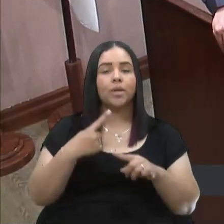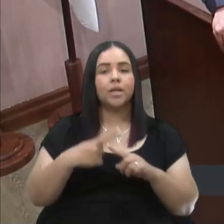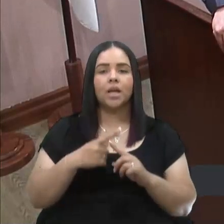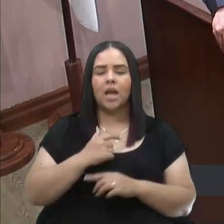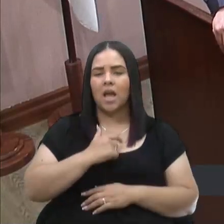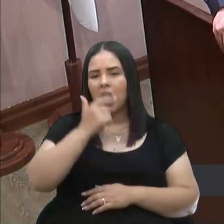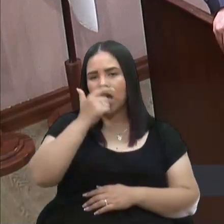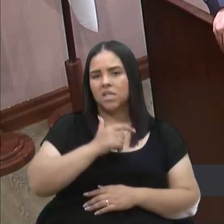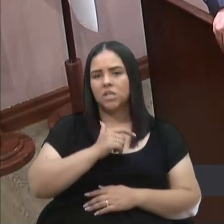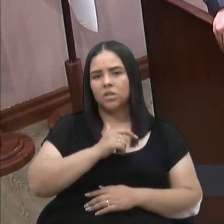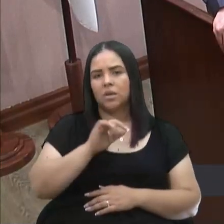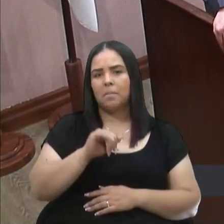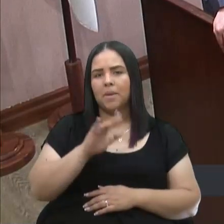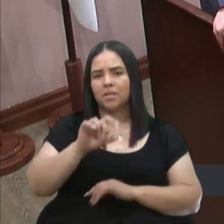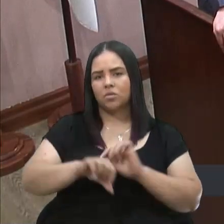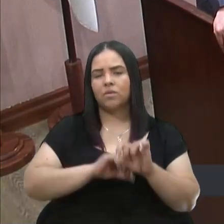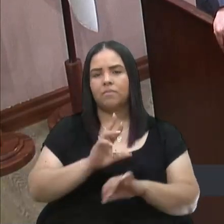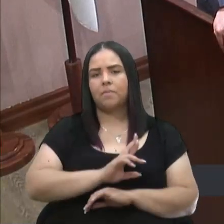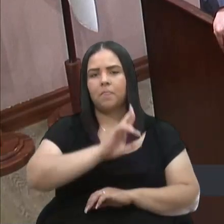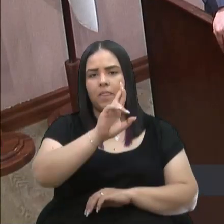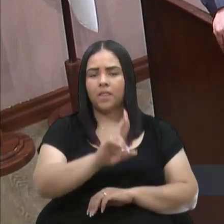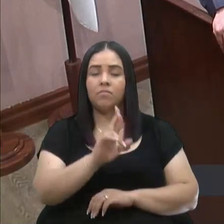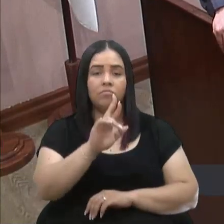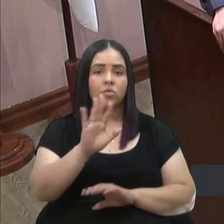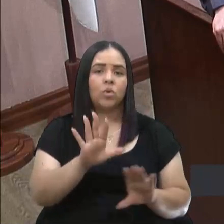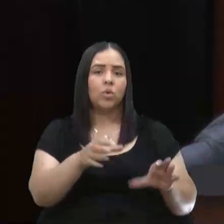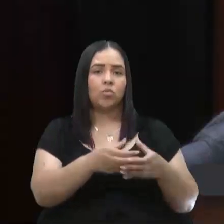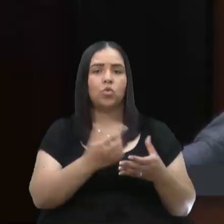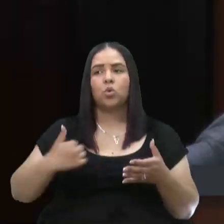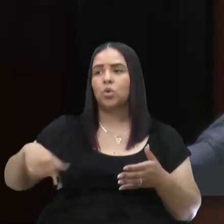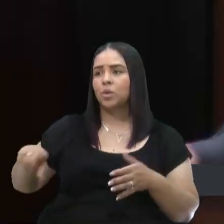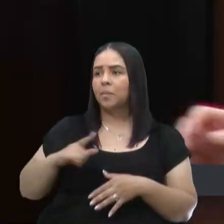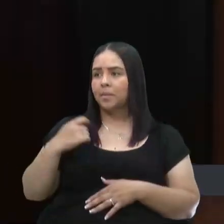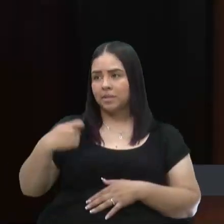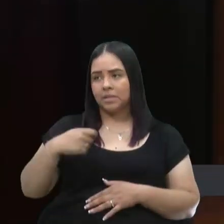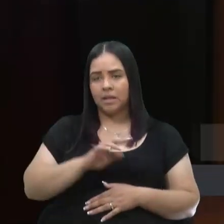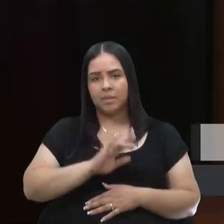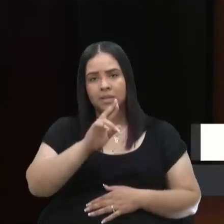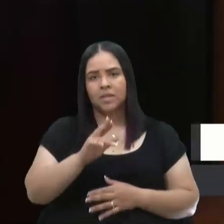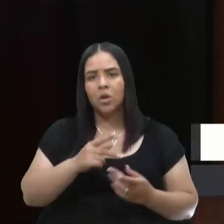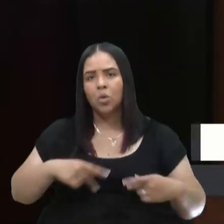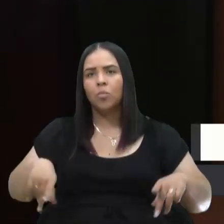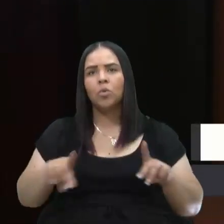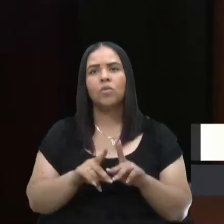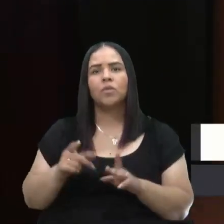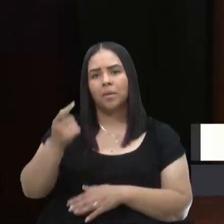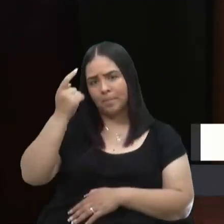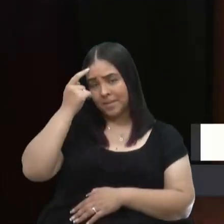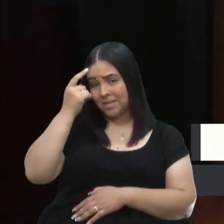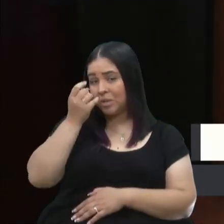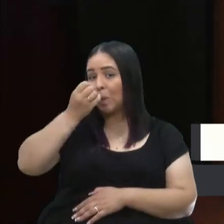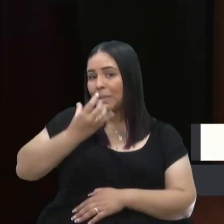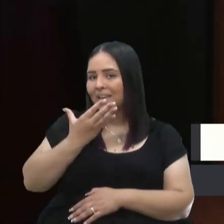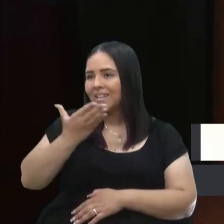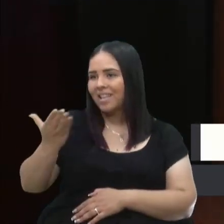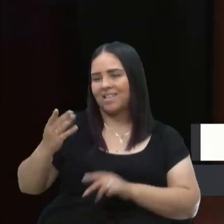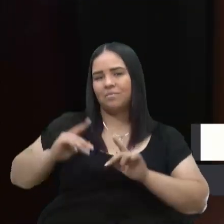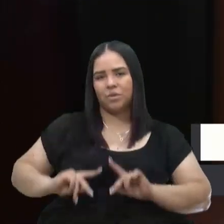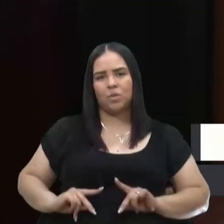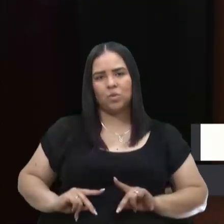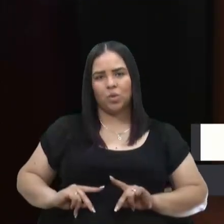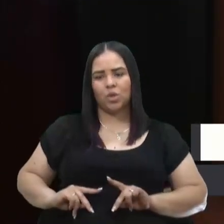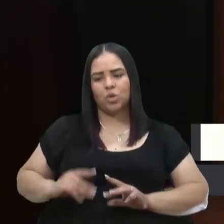mais do que representar classes, a gente tem que representar o povo aqui, né? E pensando no bem das pessoas,